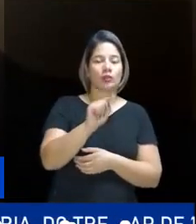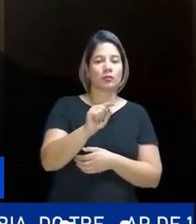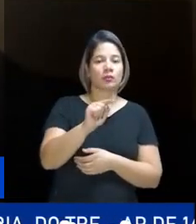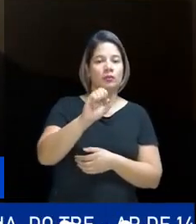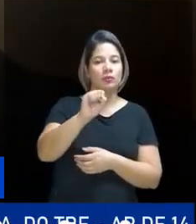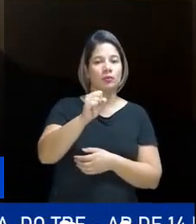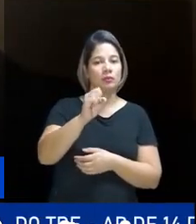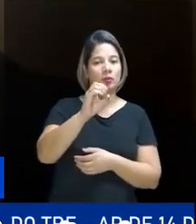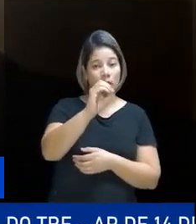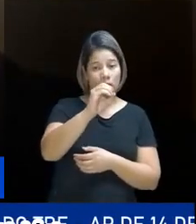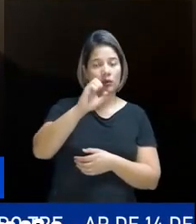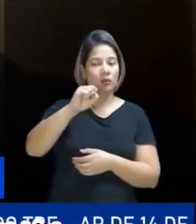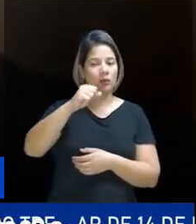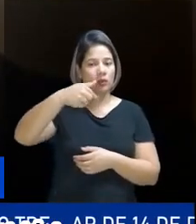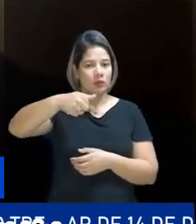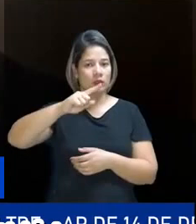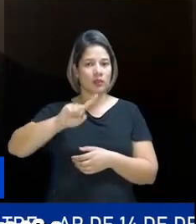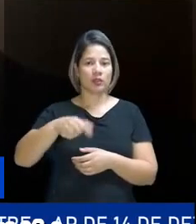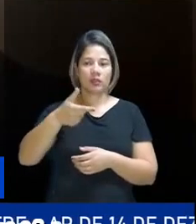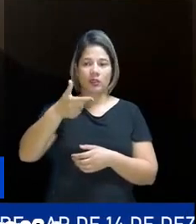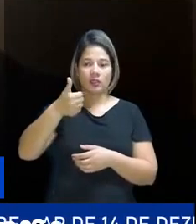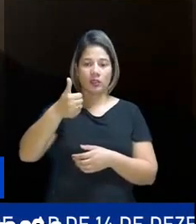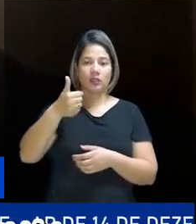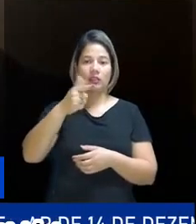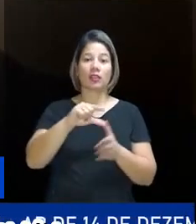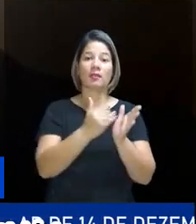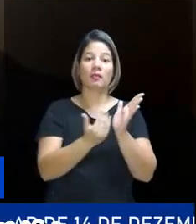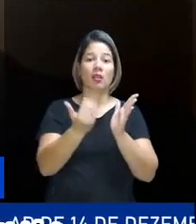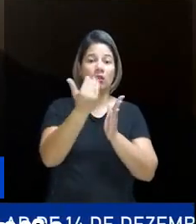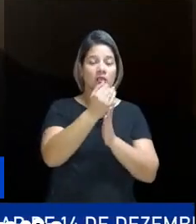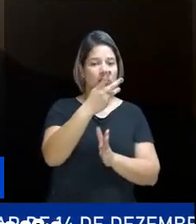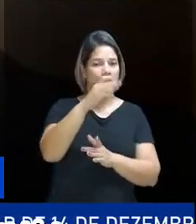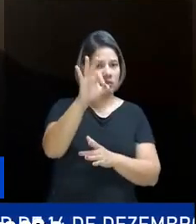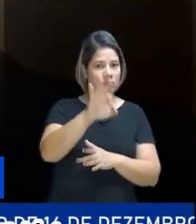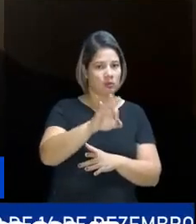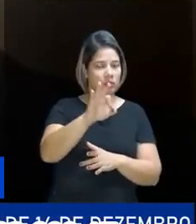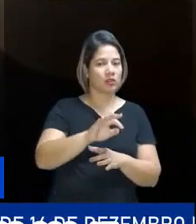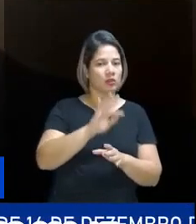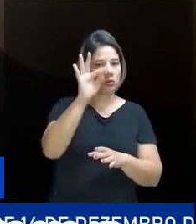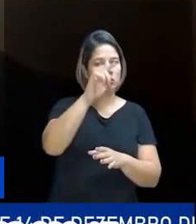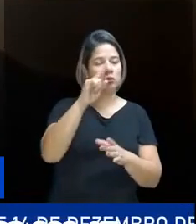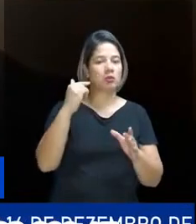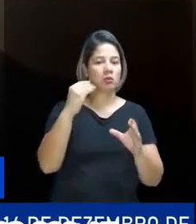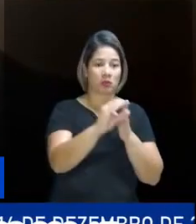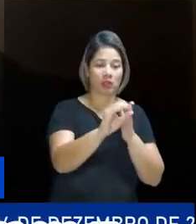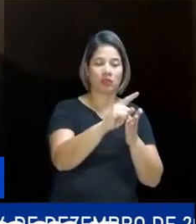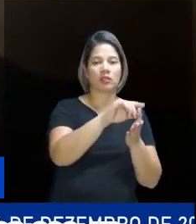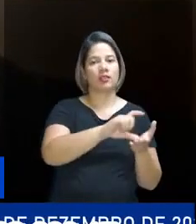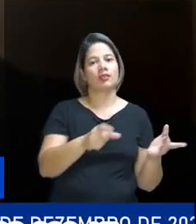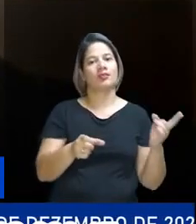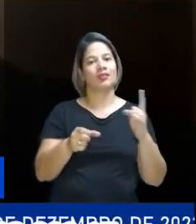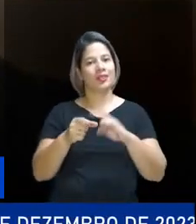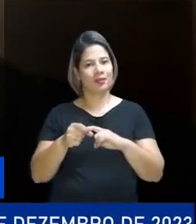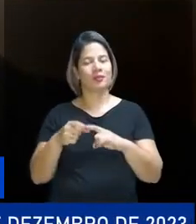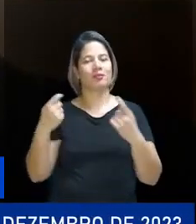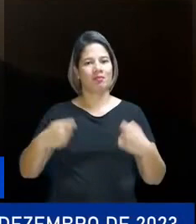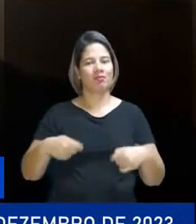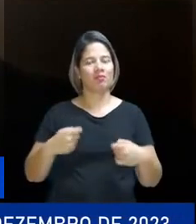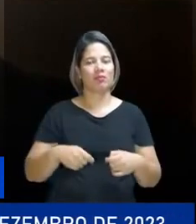R$ 12.087,90, acrescido de multa de 10% a ser descontado do futuro repasse do fundo partidário, no período de